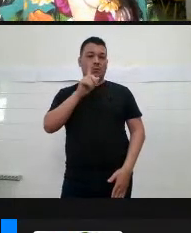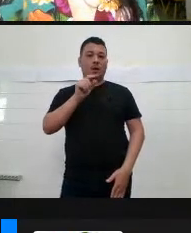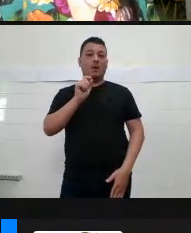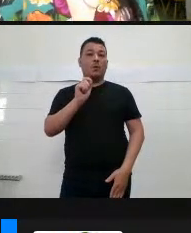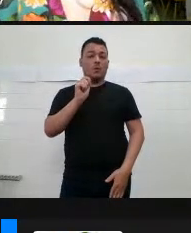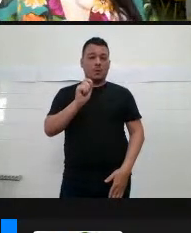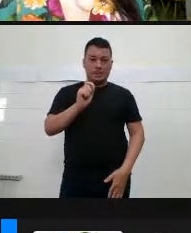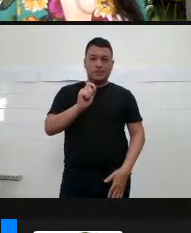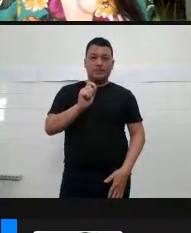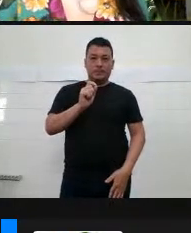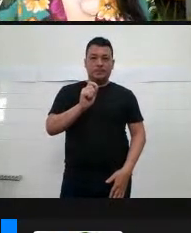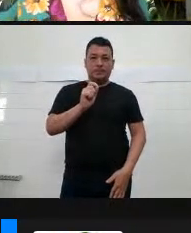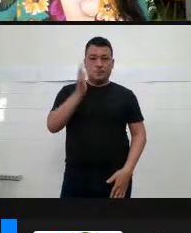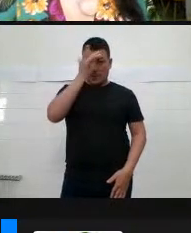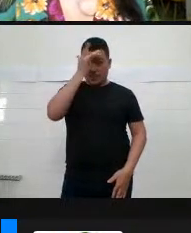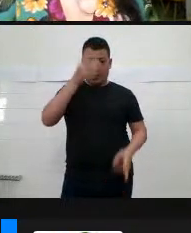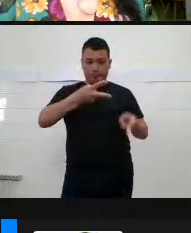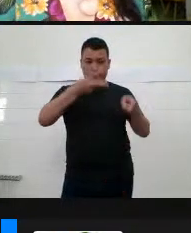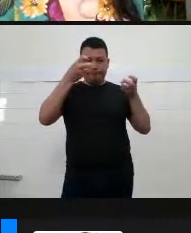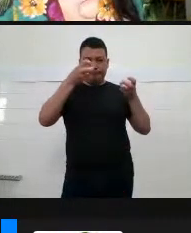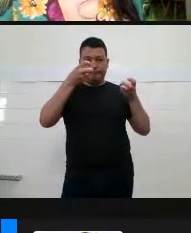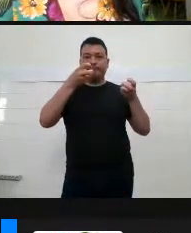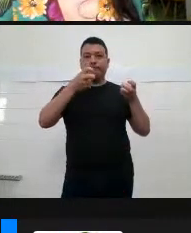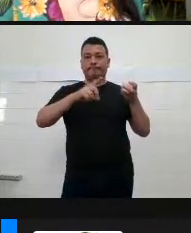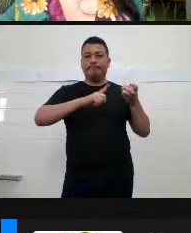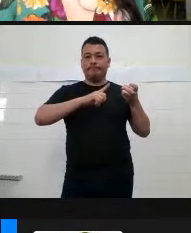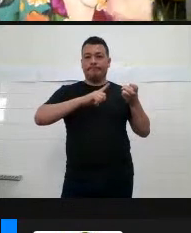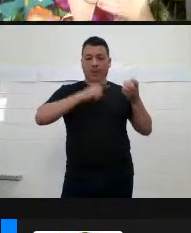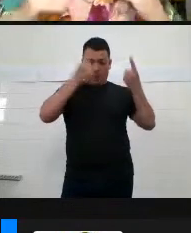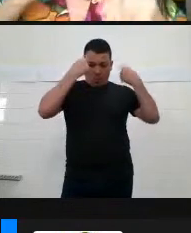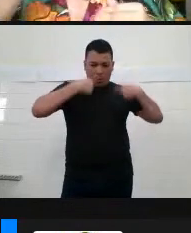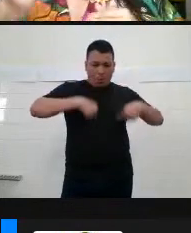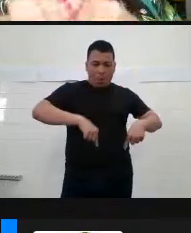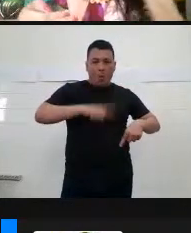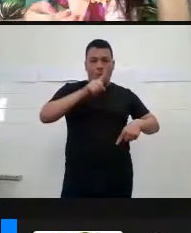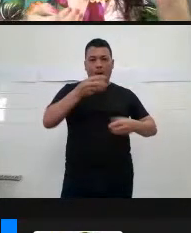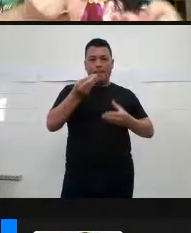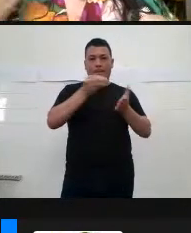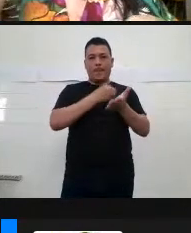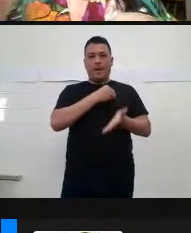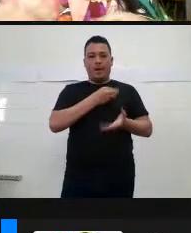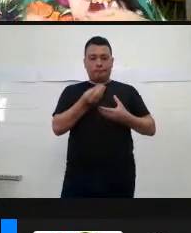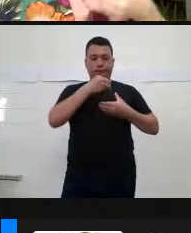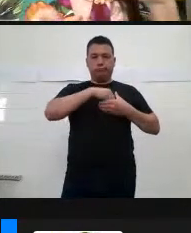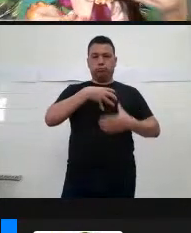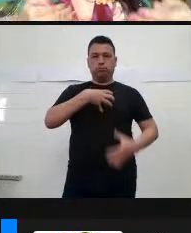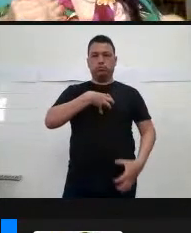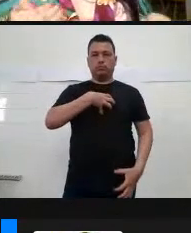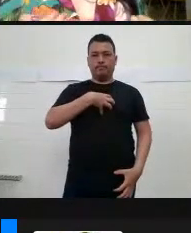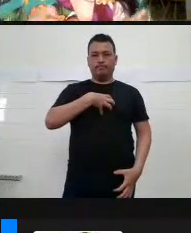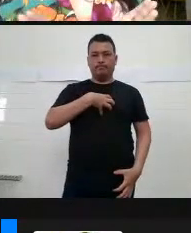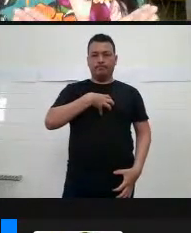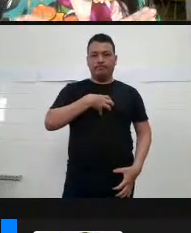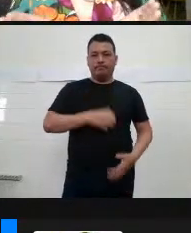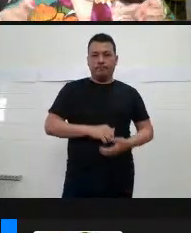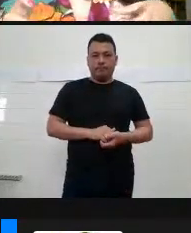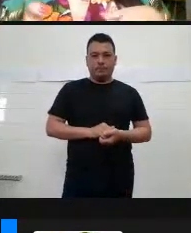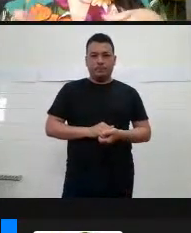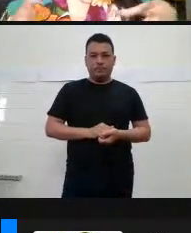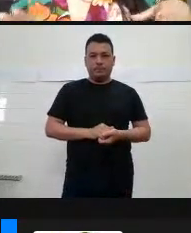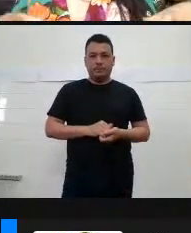justamente a percepção de que tem um corpo. E aí, a partir daí, toda